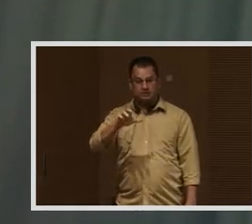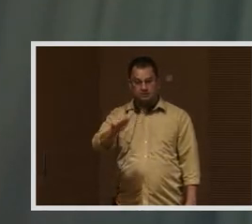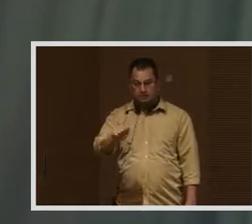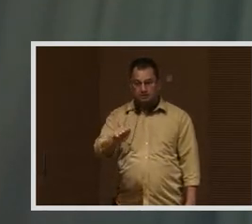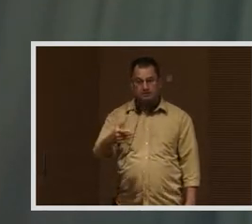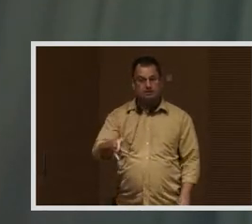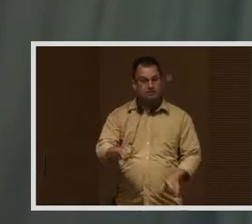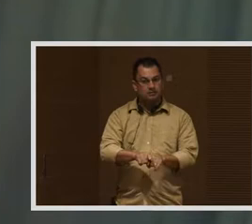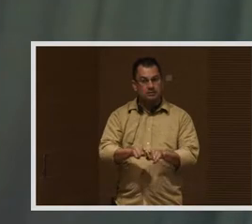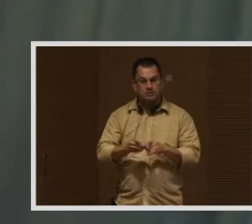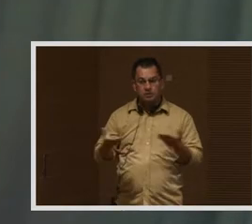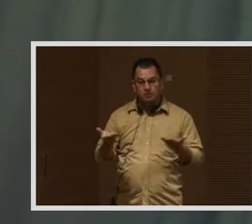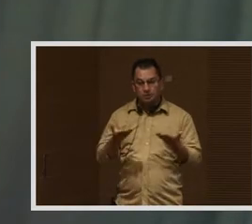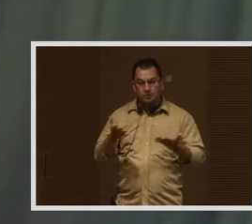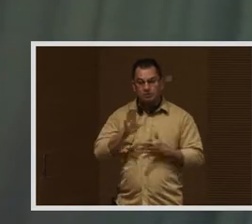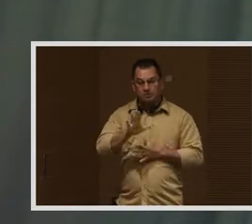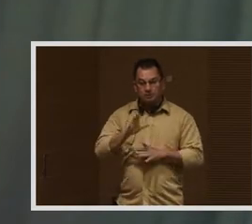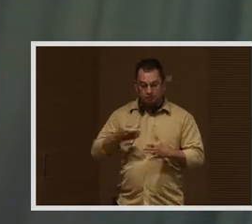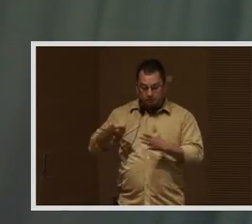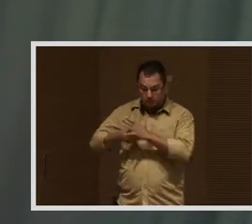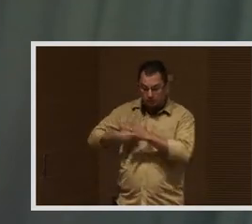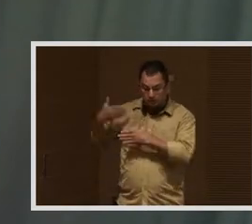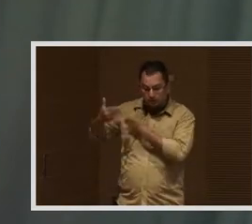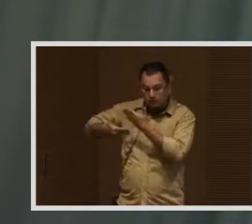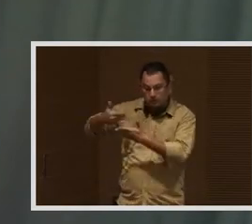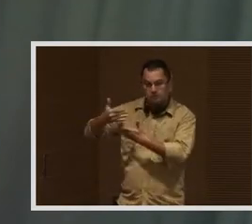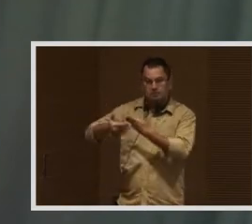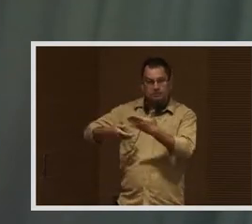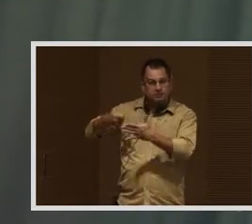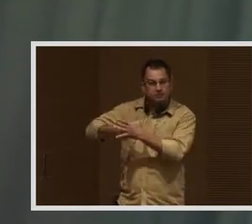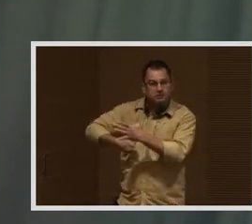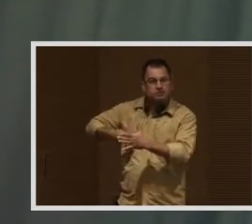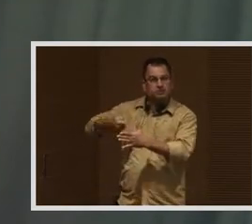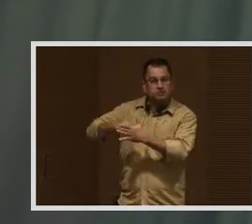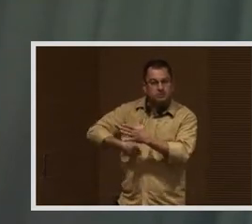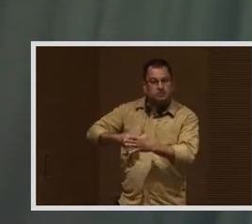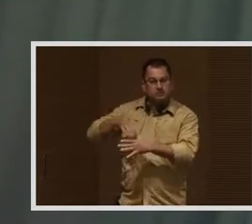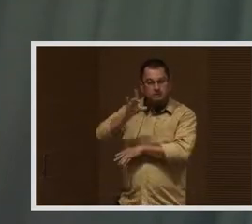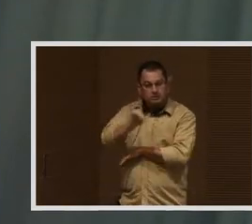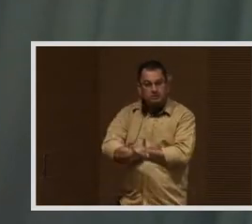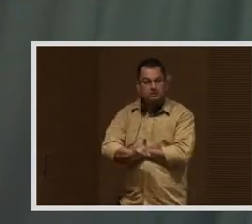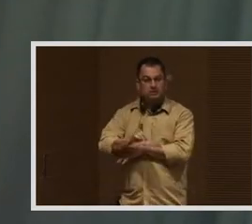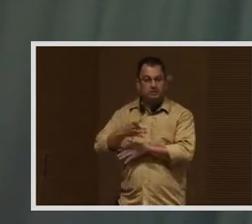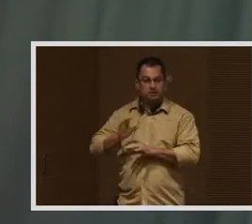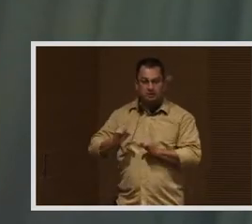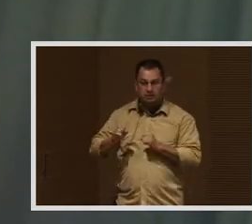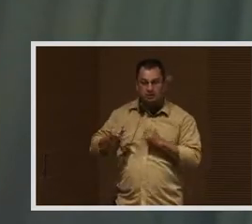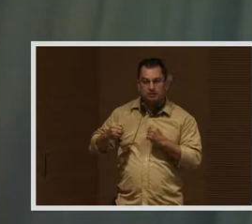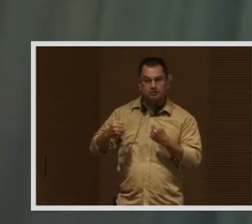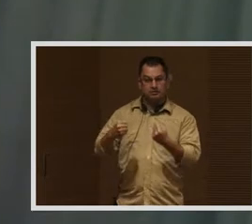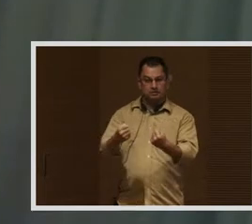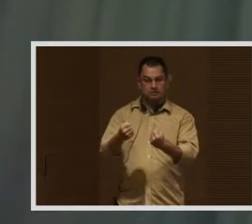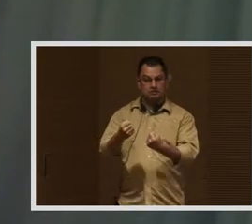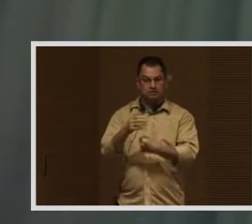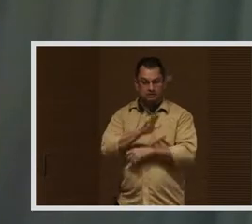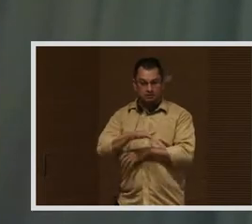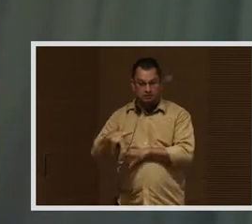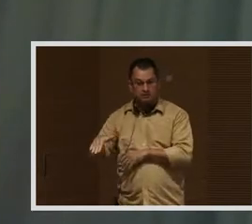no percurso de uma militância, no percurso da produção de conhecimento, em defesa de uma